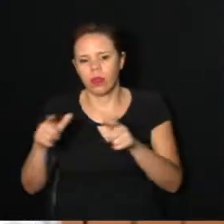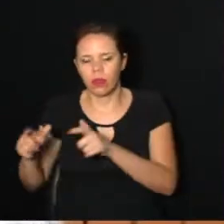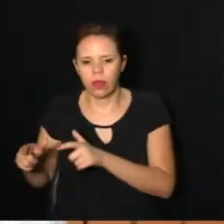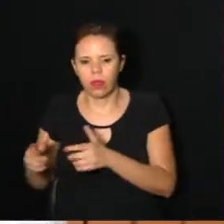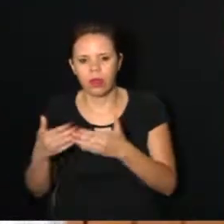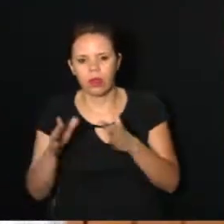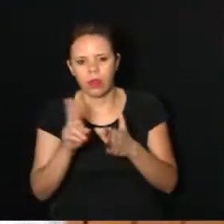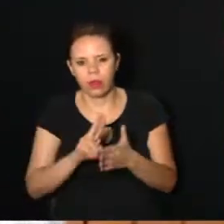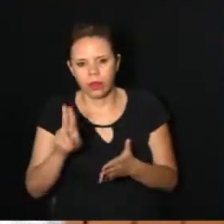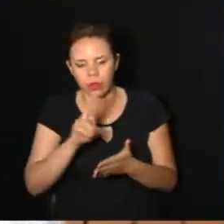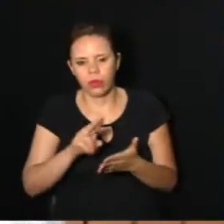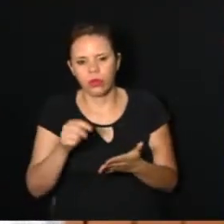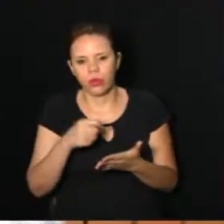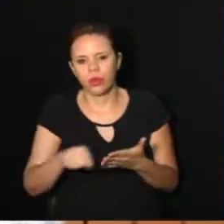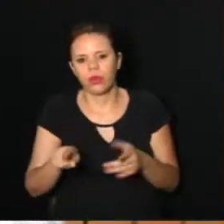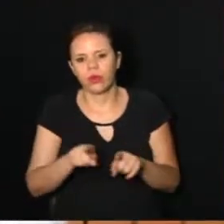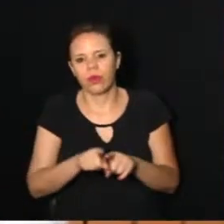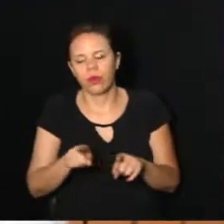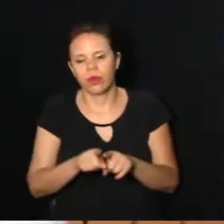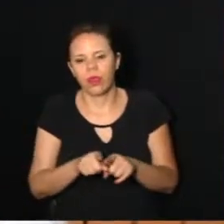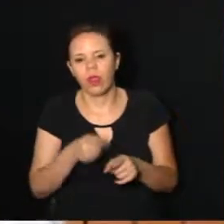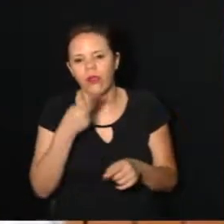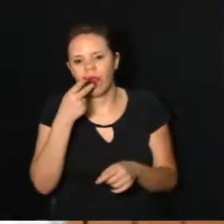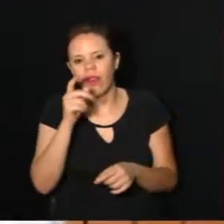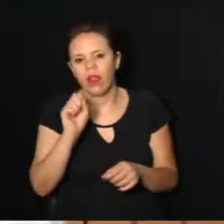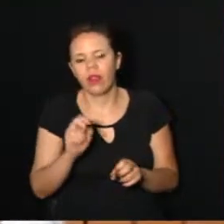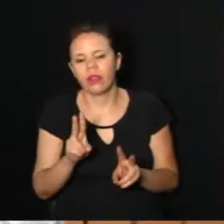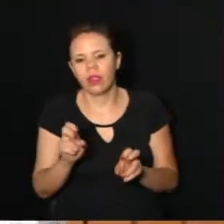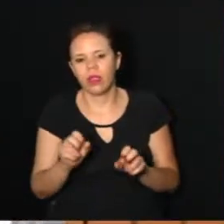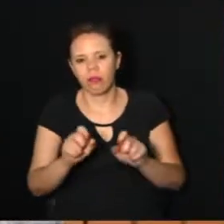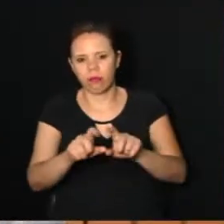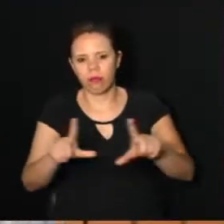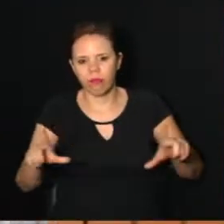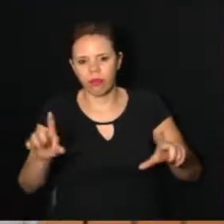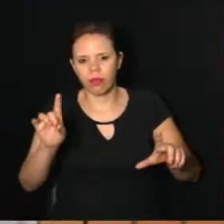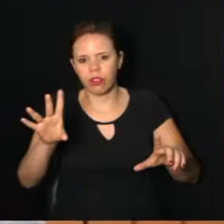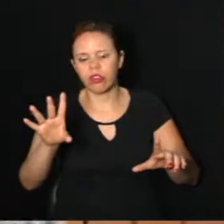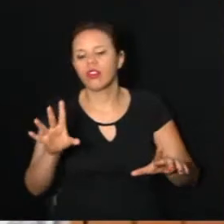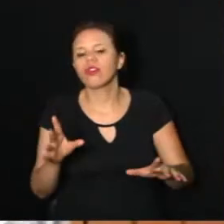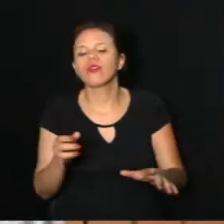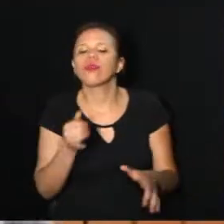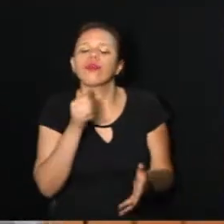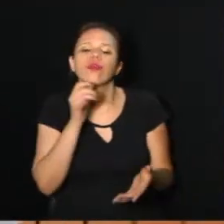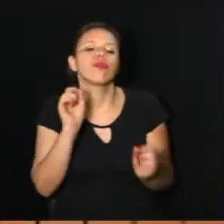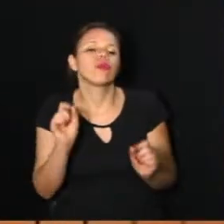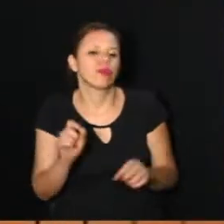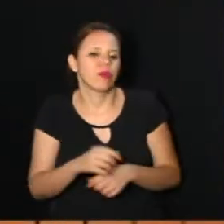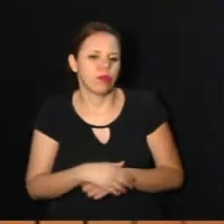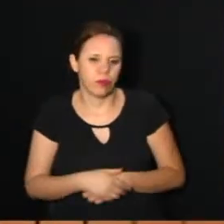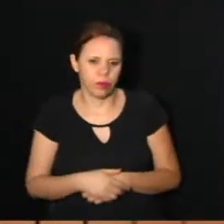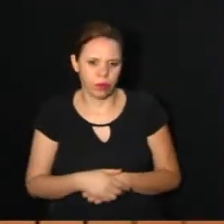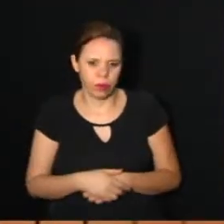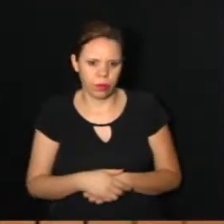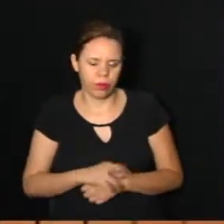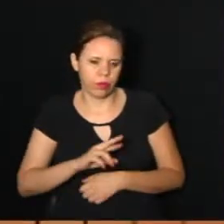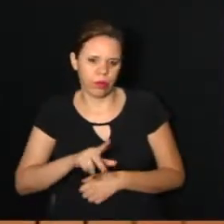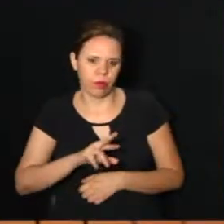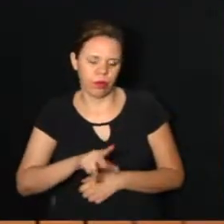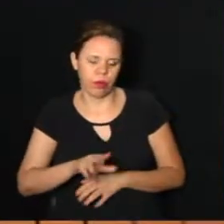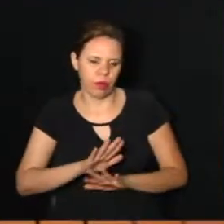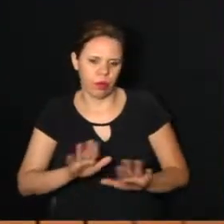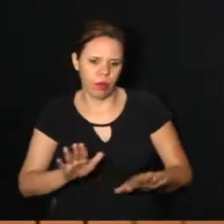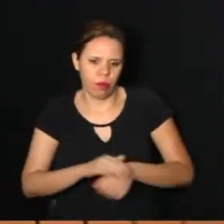uso, entre aspas, eu brinquei, plastificado. Plastificado era no sentido de não mais